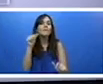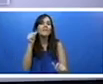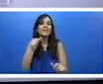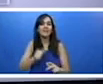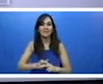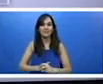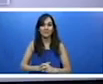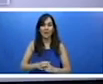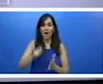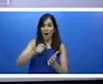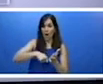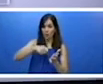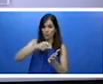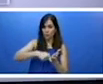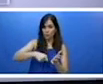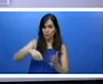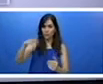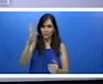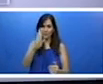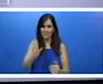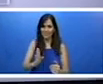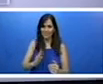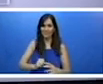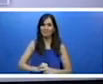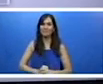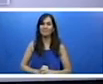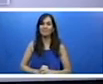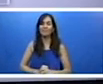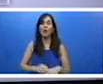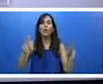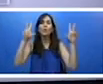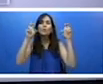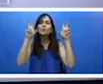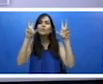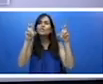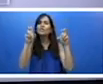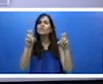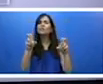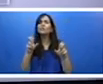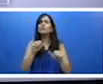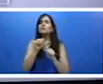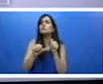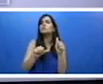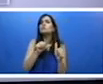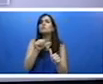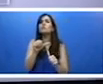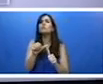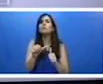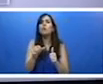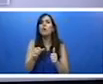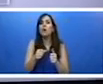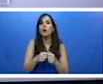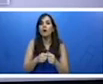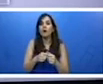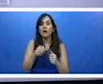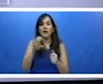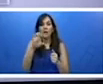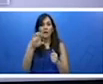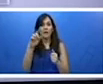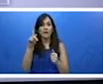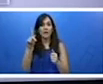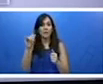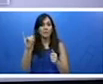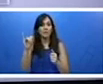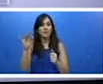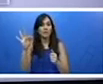de Brasil, Um País do Futuro, título que se tornou espécie de epíteto